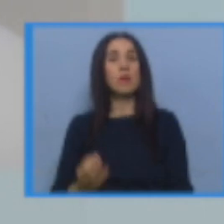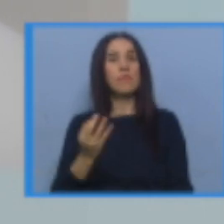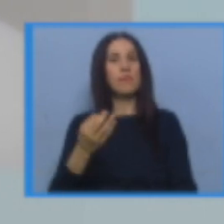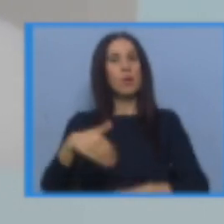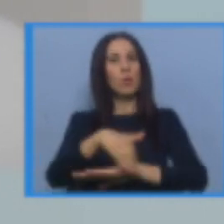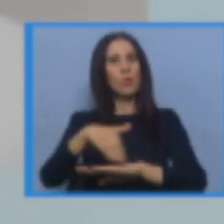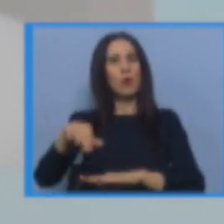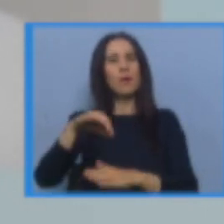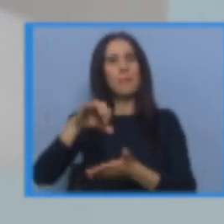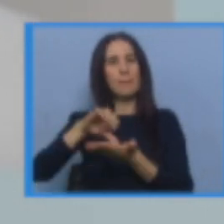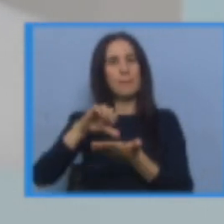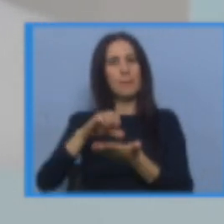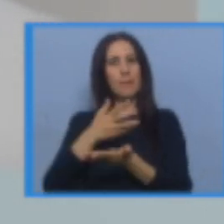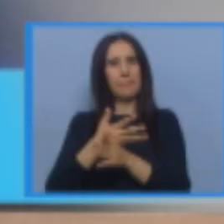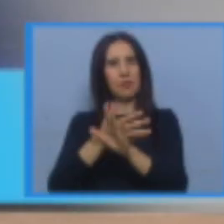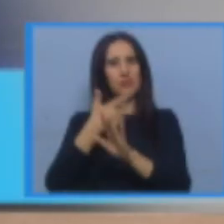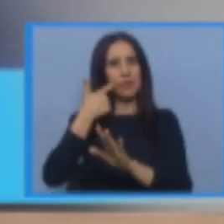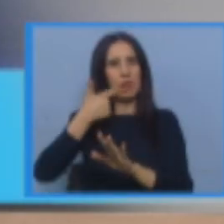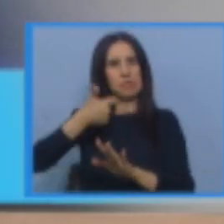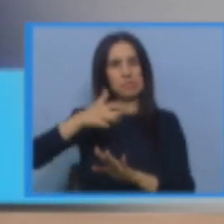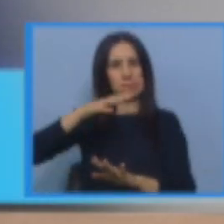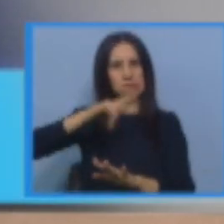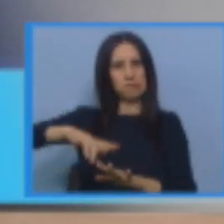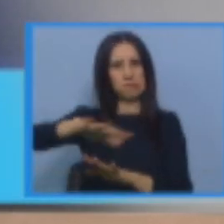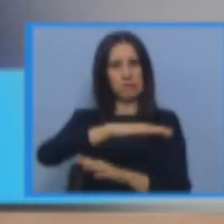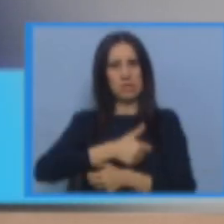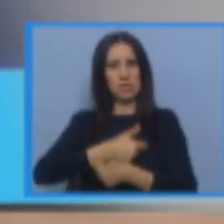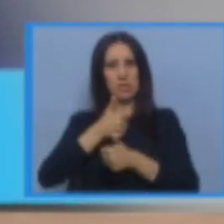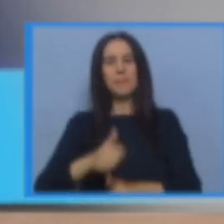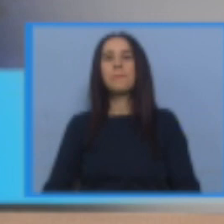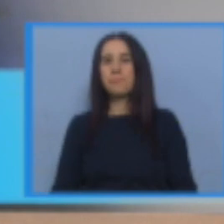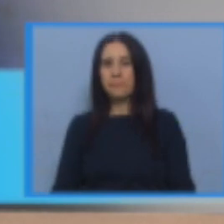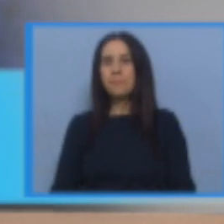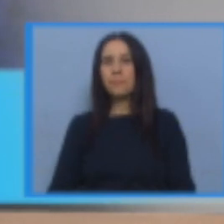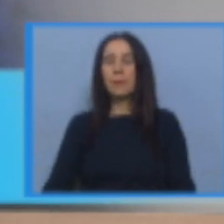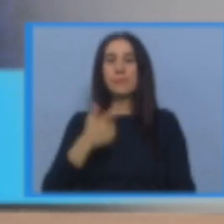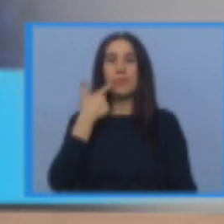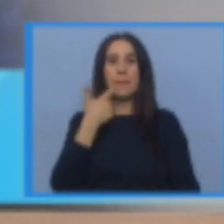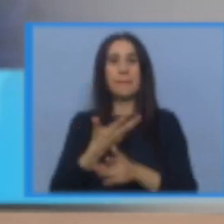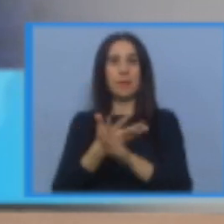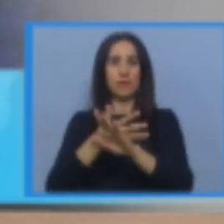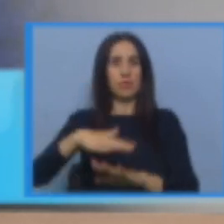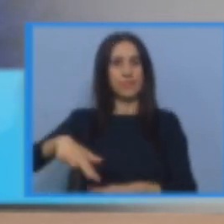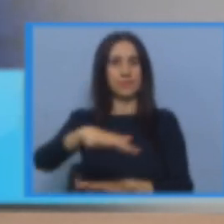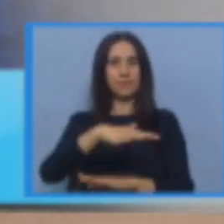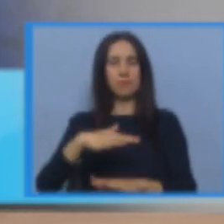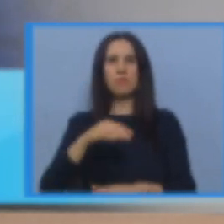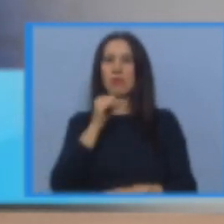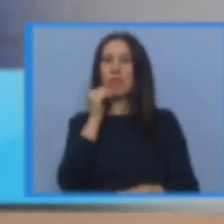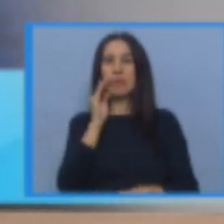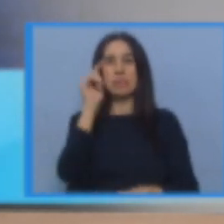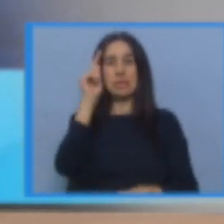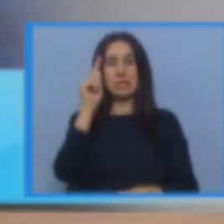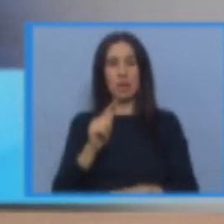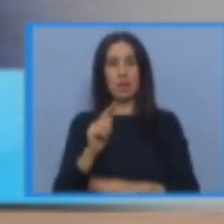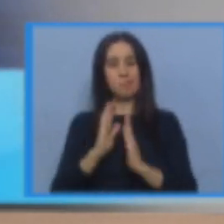as ruas da Baixa da cidade? Percorre as ruas da Baixa, portanto, costumávamos... saímos da Sé, vamos ali